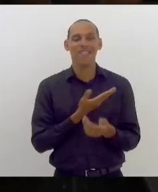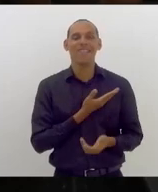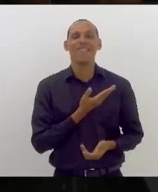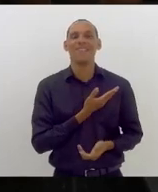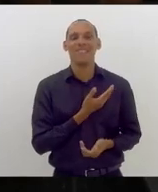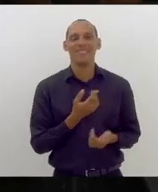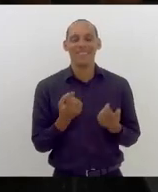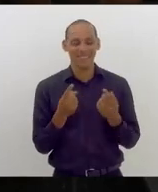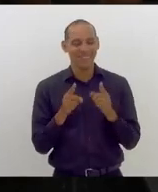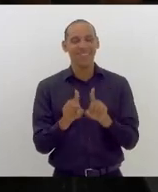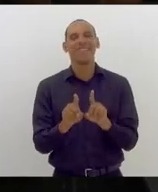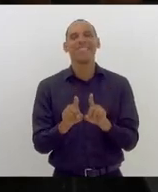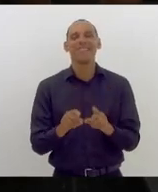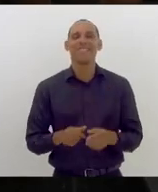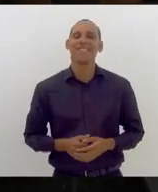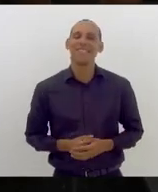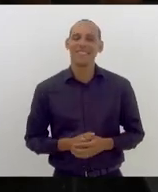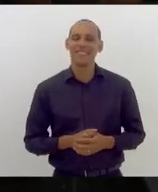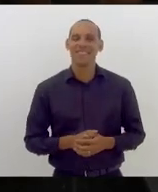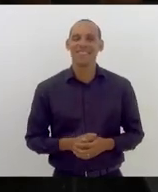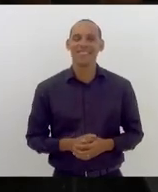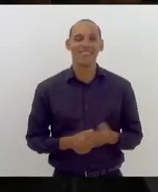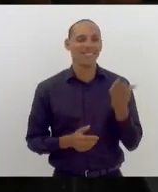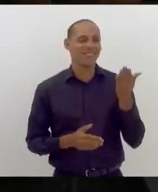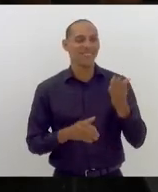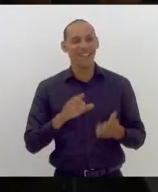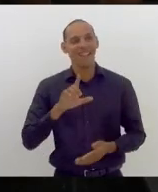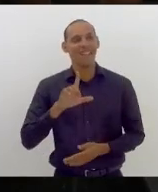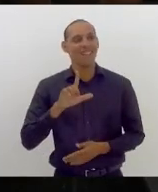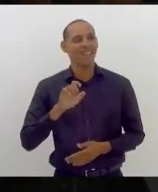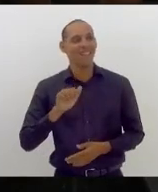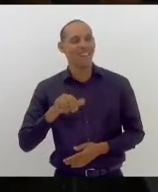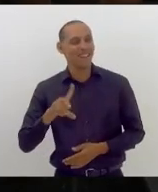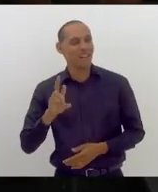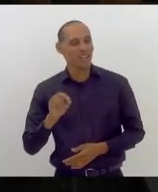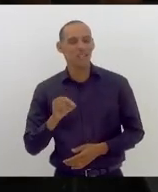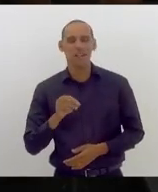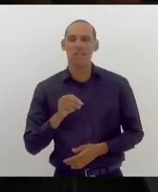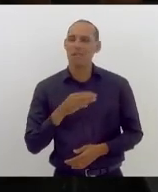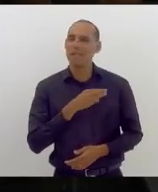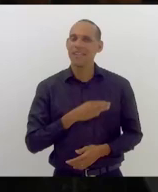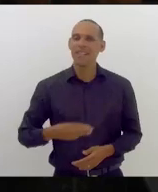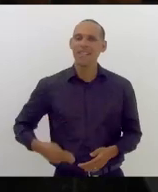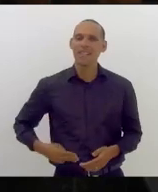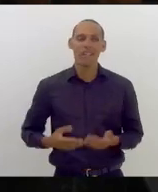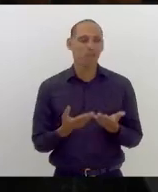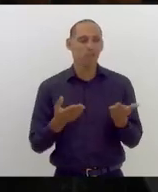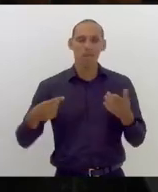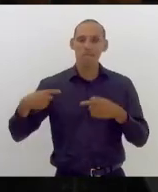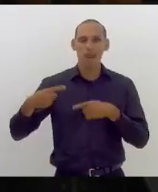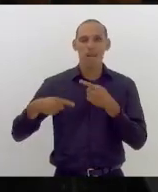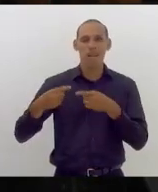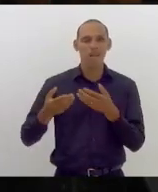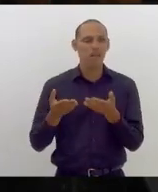amigos. Ao Leandro, ministro. Então, tem aqui uma geração que é uma geração